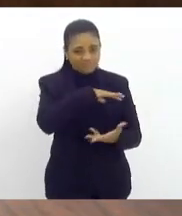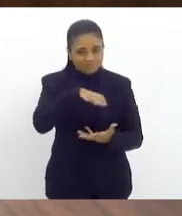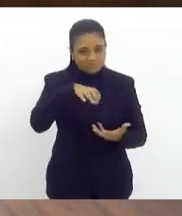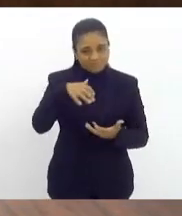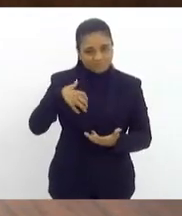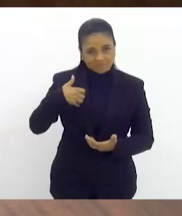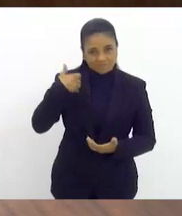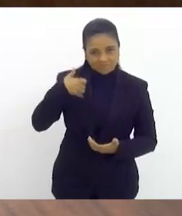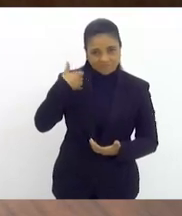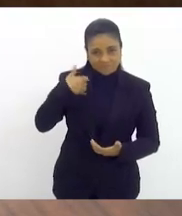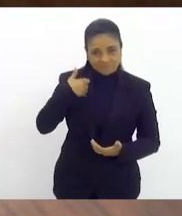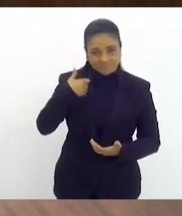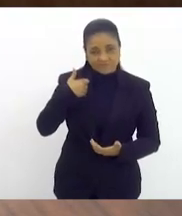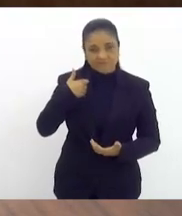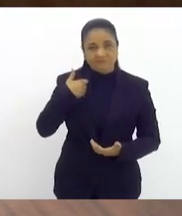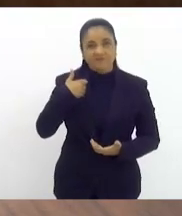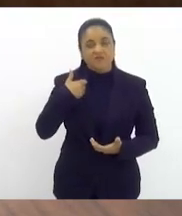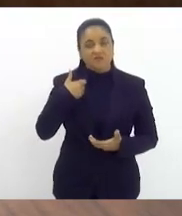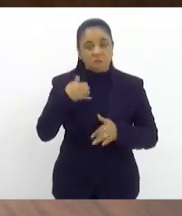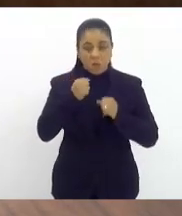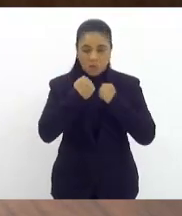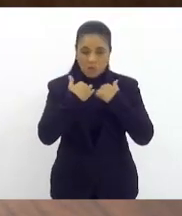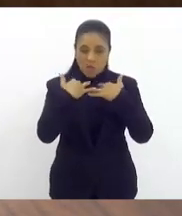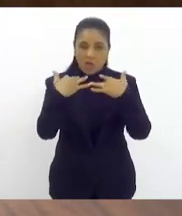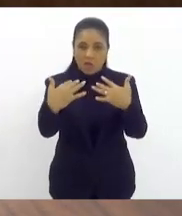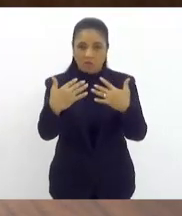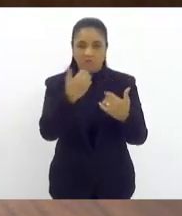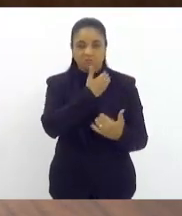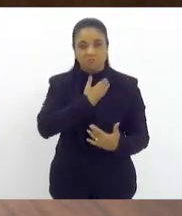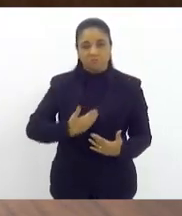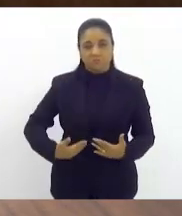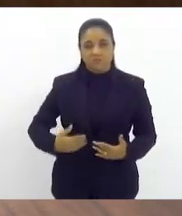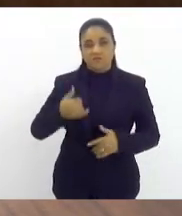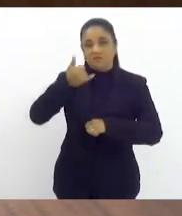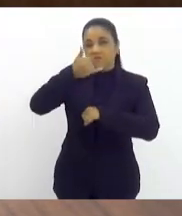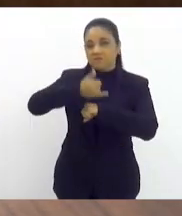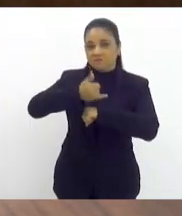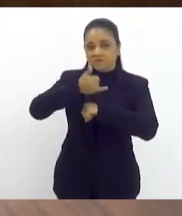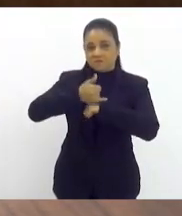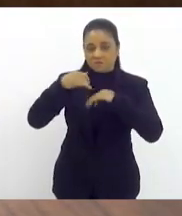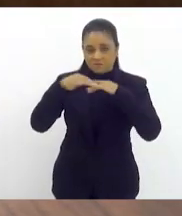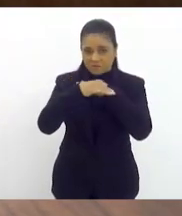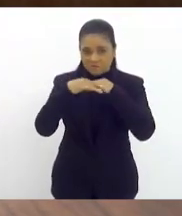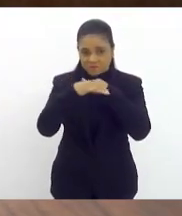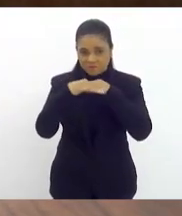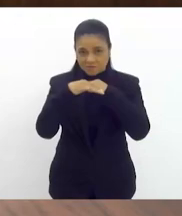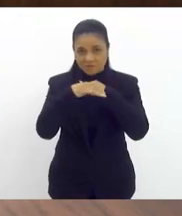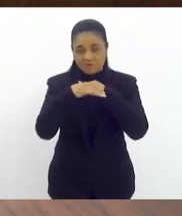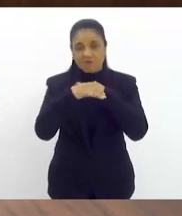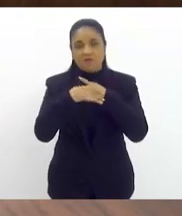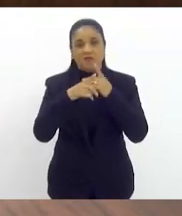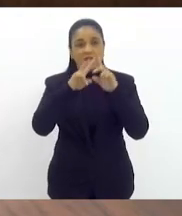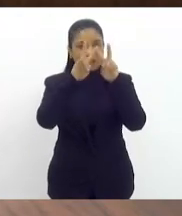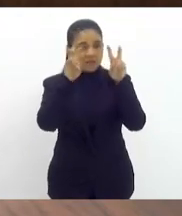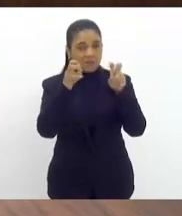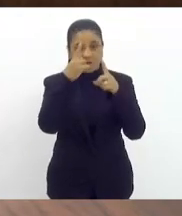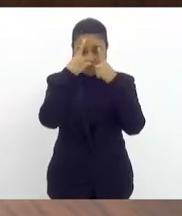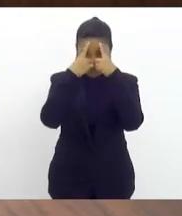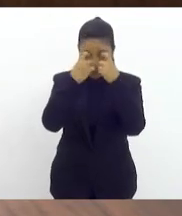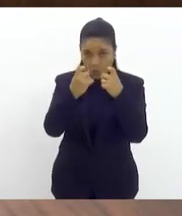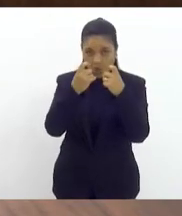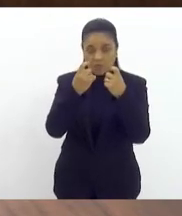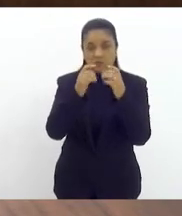fez uma audiência pública em volta redonda com o tema violência na escola